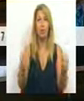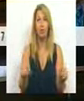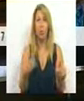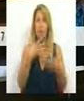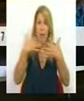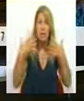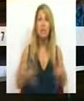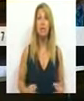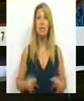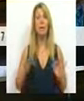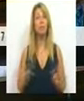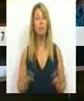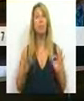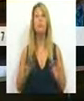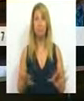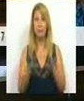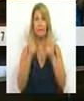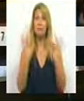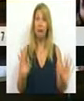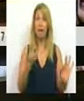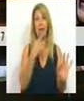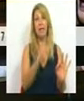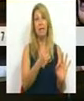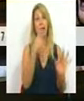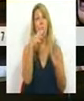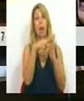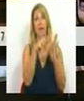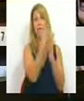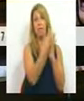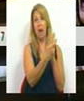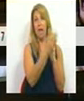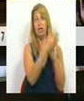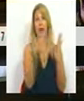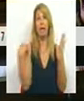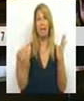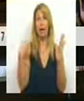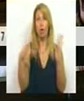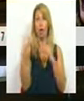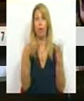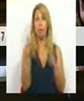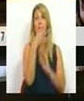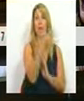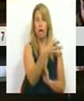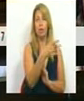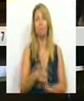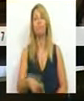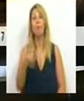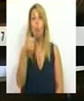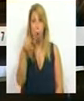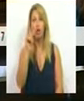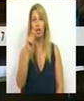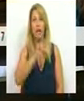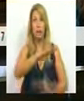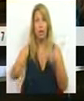certeza absoluta, parafraseando novamente o já citado treinador de futebol, o Bloco de Esquerda e a